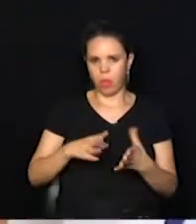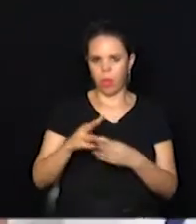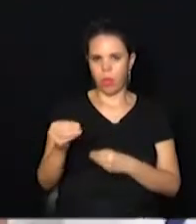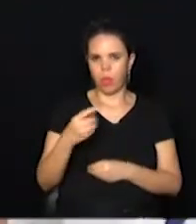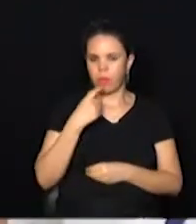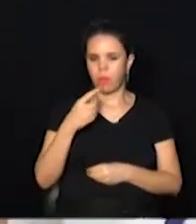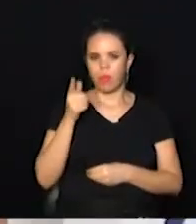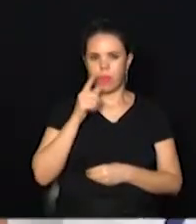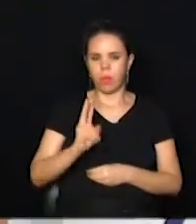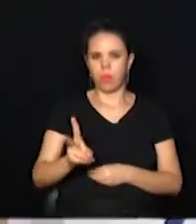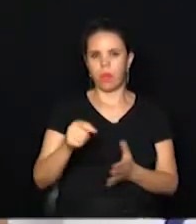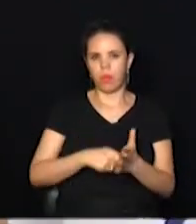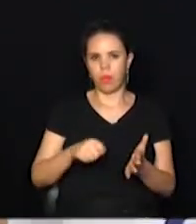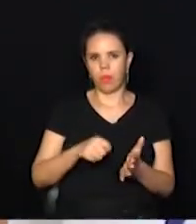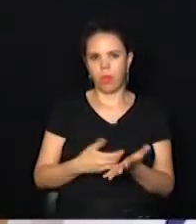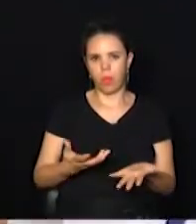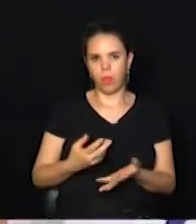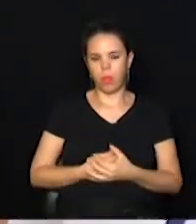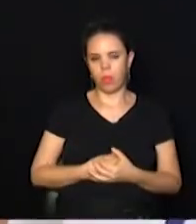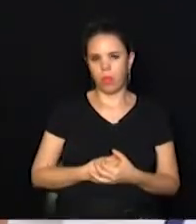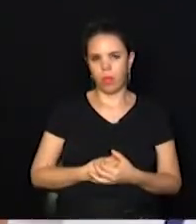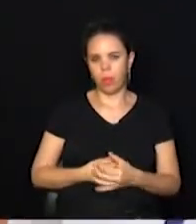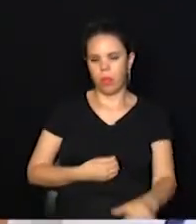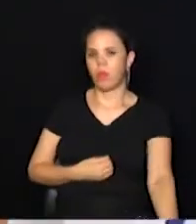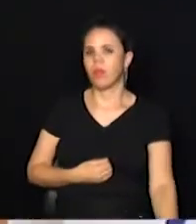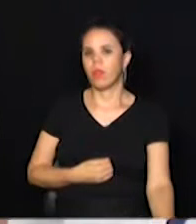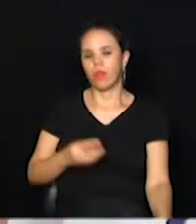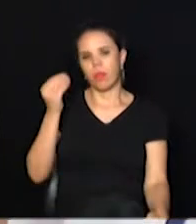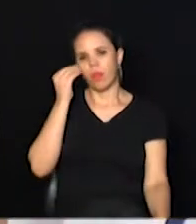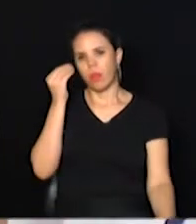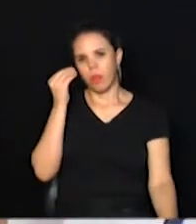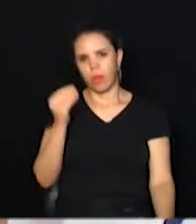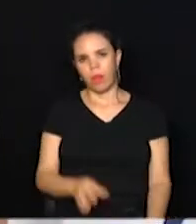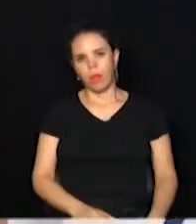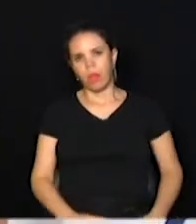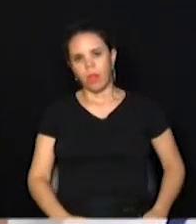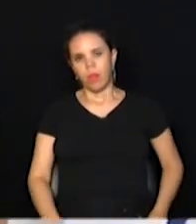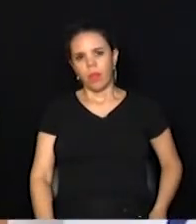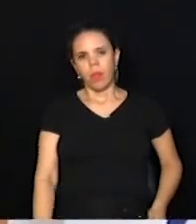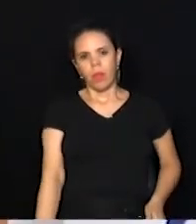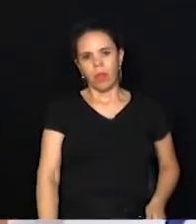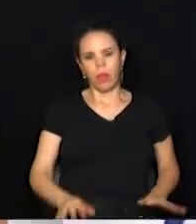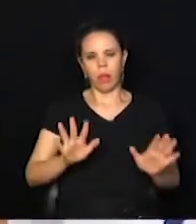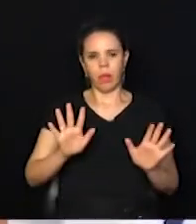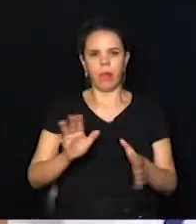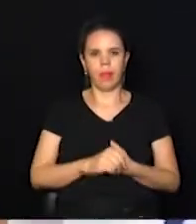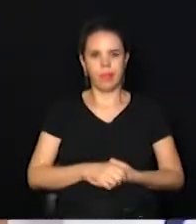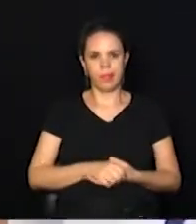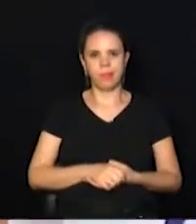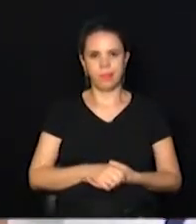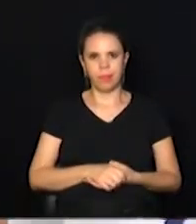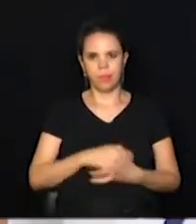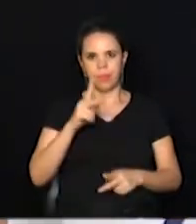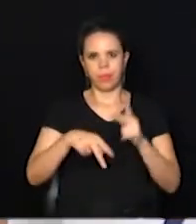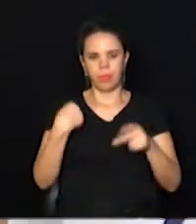e continuam querendo, e continuam tentando matar. Mas eles